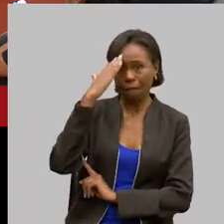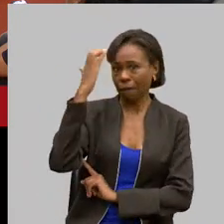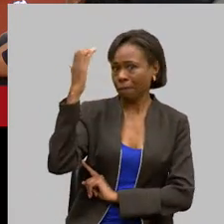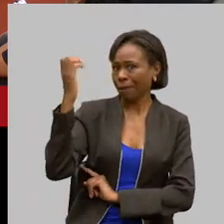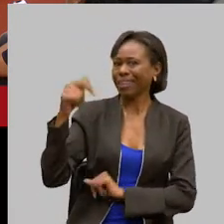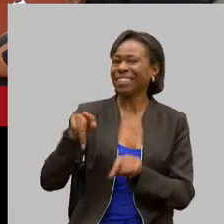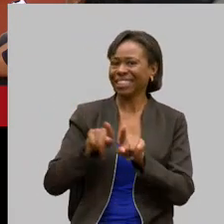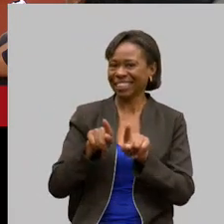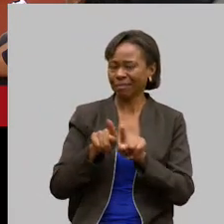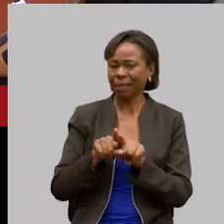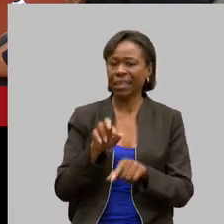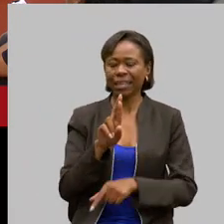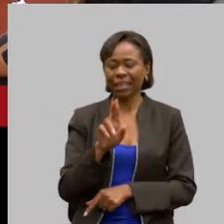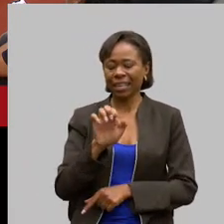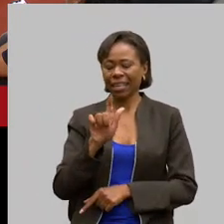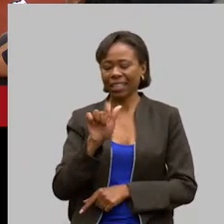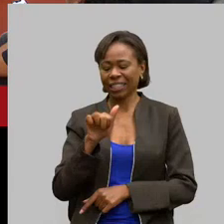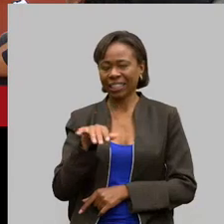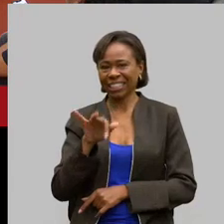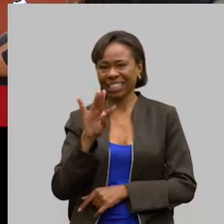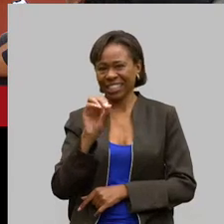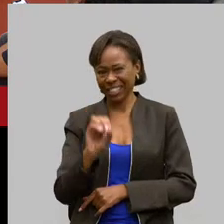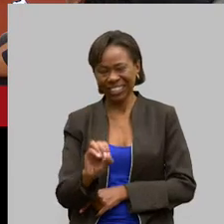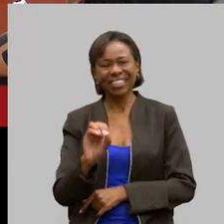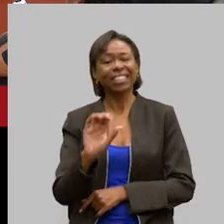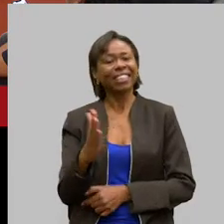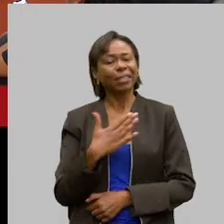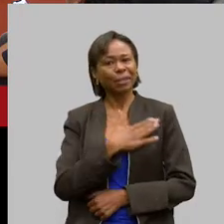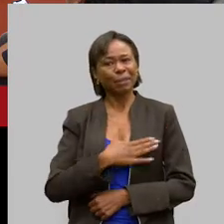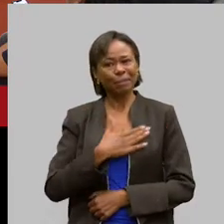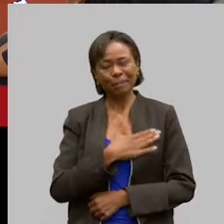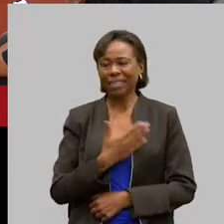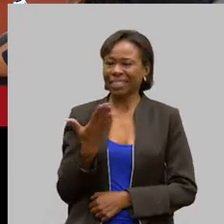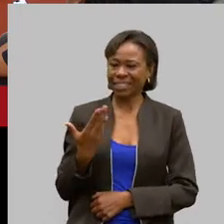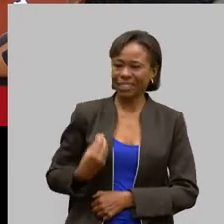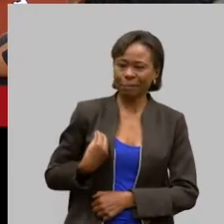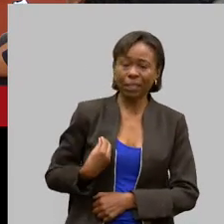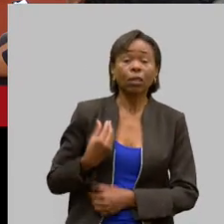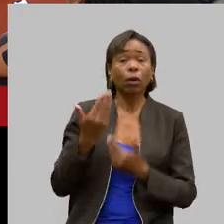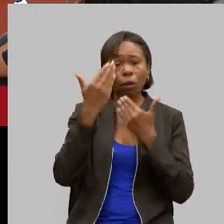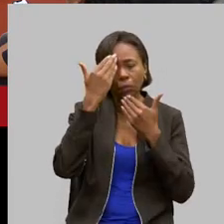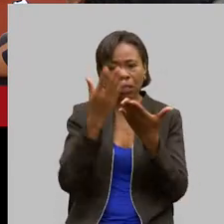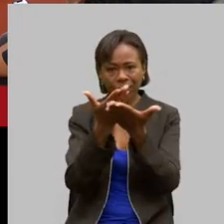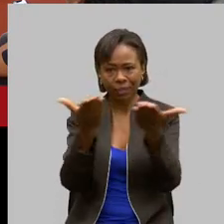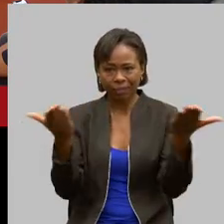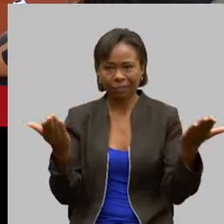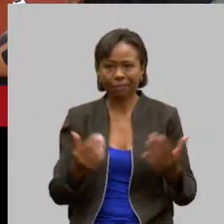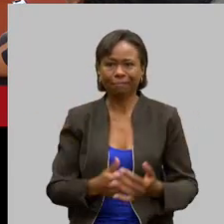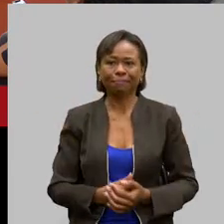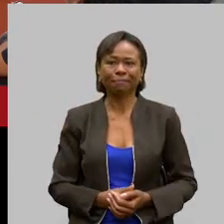então Reginaldo um prazer a presença do Senhor muito obrigado a todos